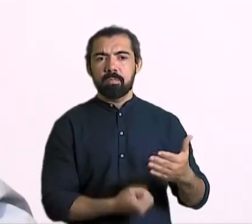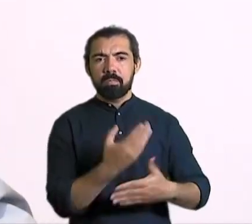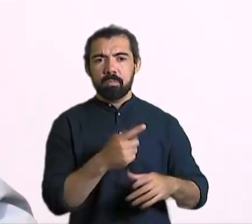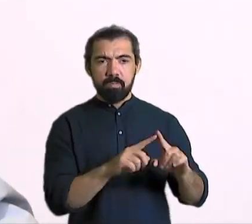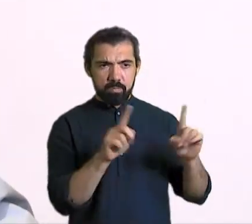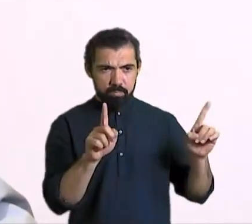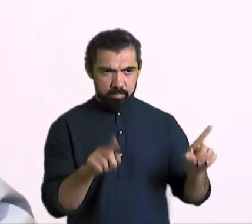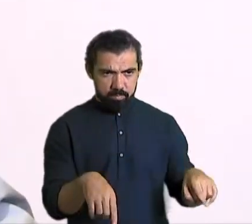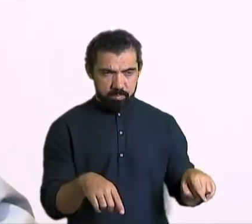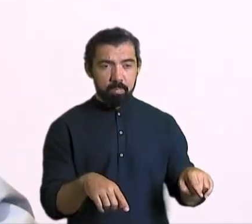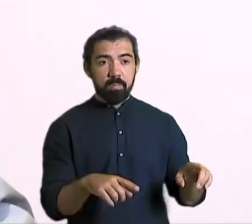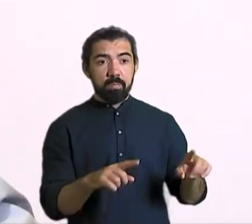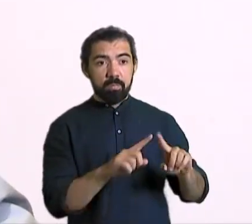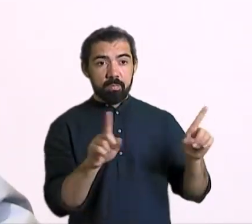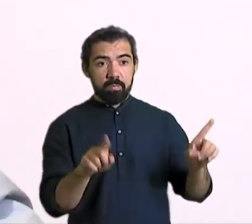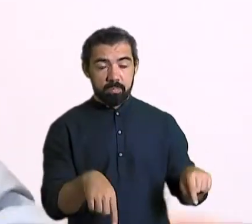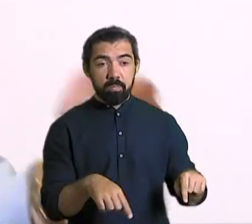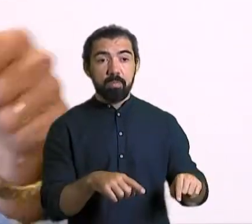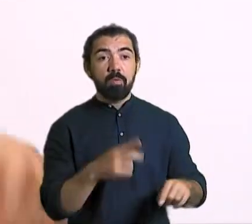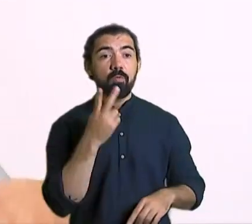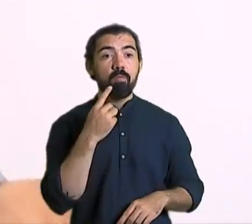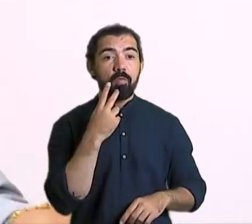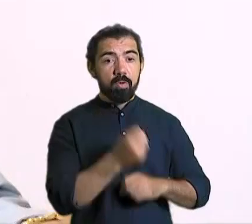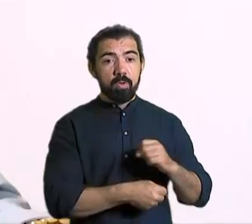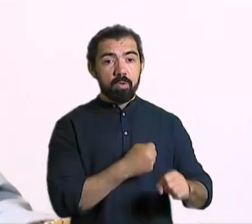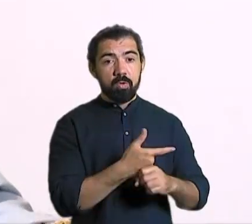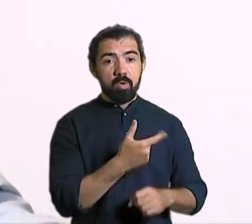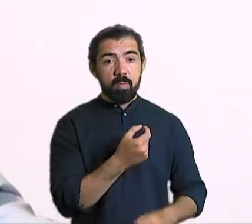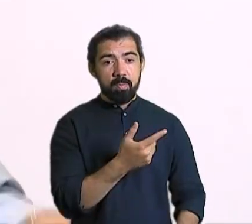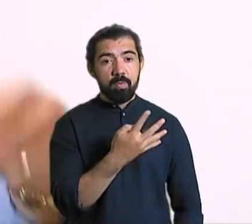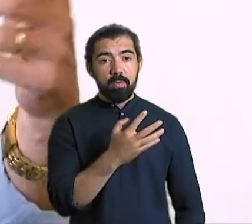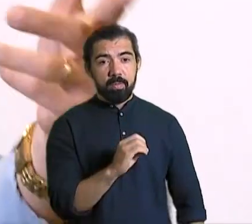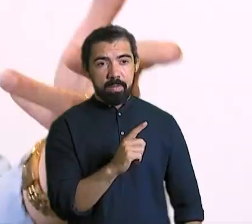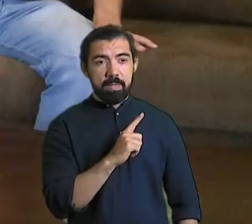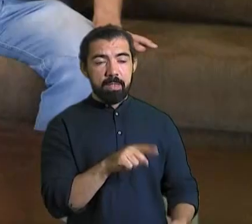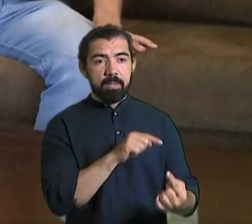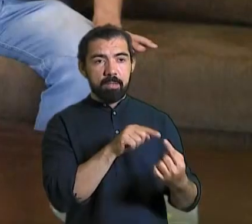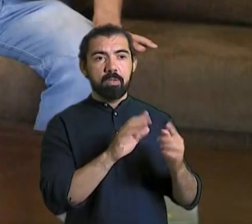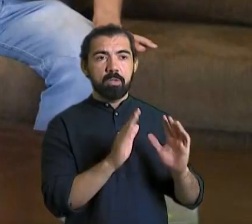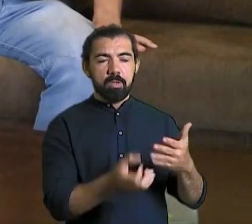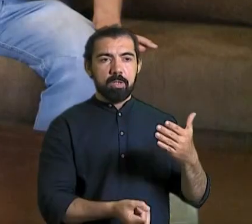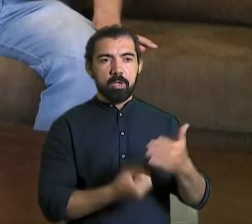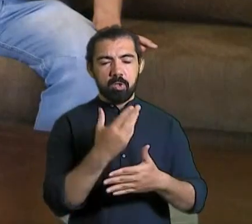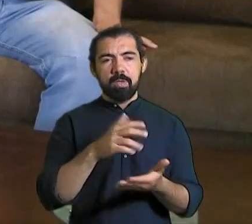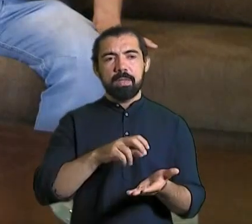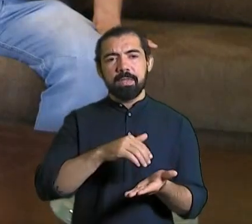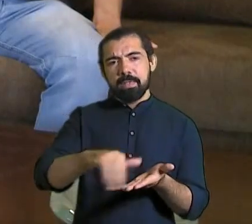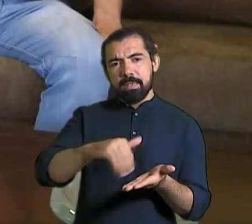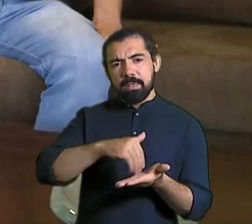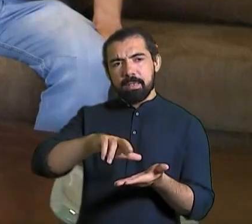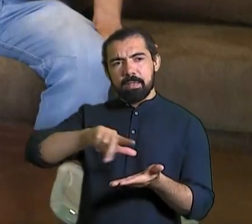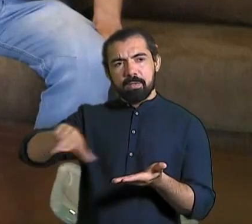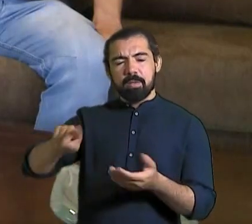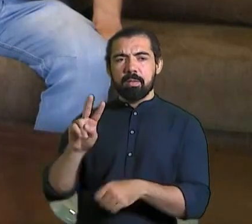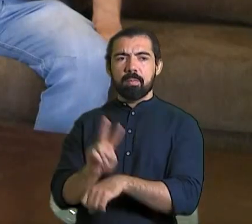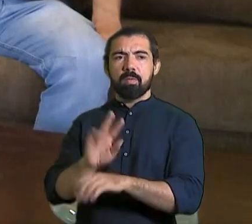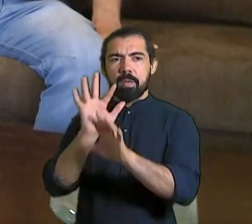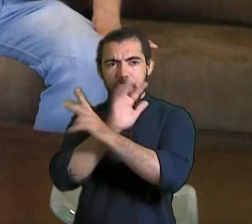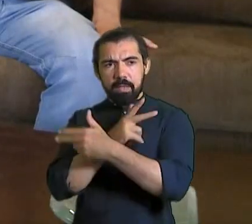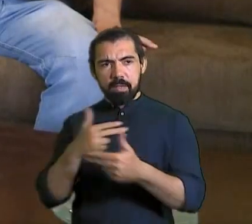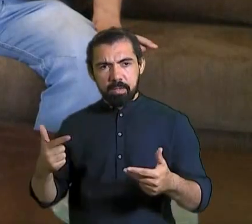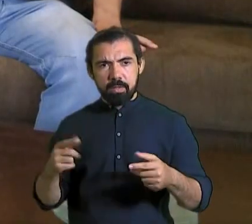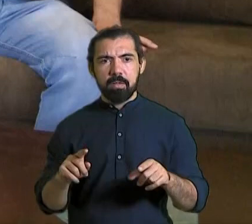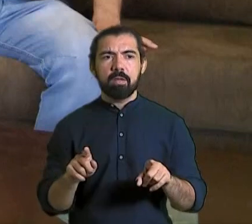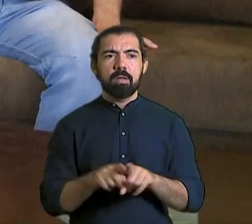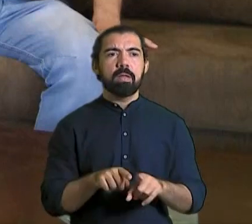plano do projeto Fortaleza 2040 e tem lá essa meta. Assim como já foi criada a Secretaria de Proteção Animal, a